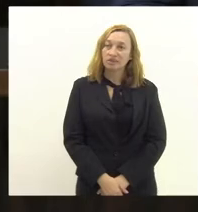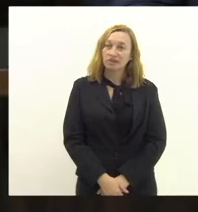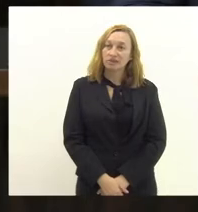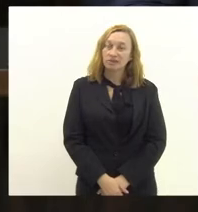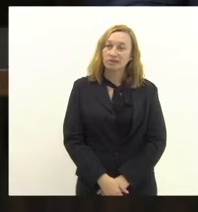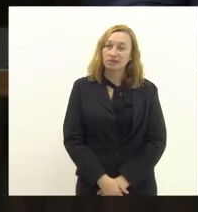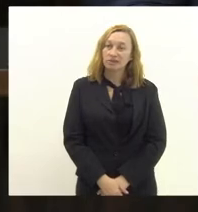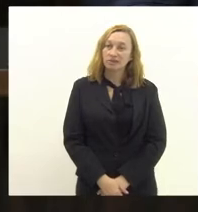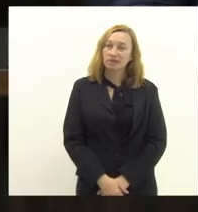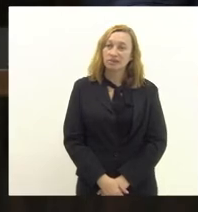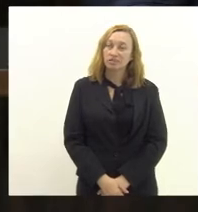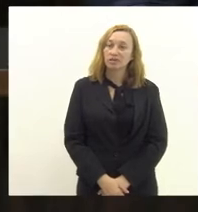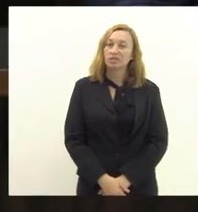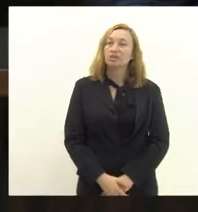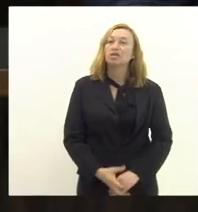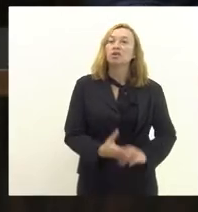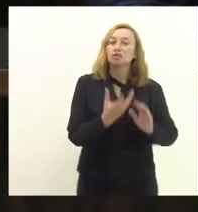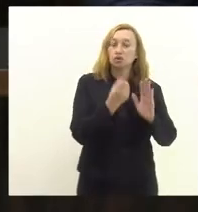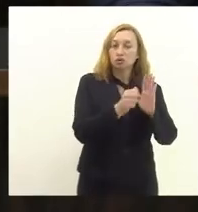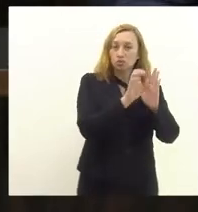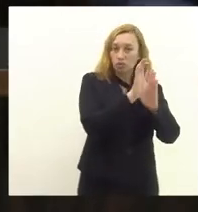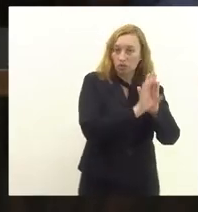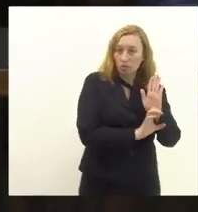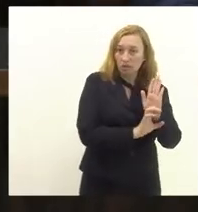Um com emendas e outro sem emendas, um a um.